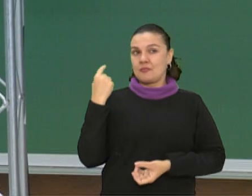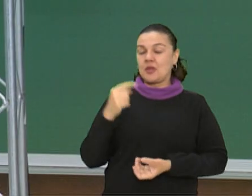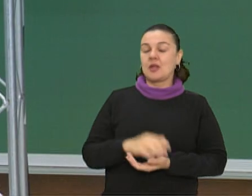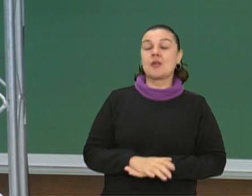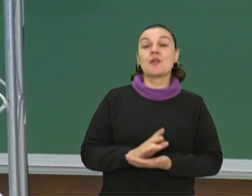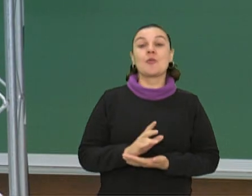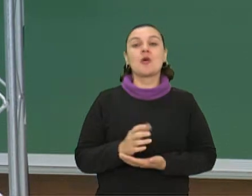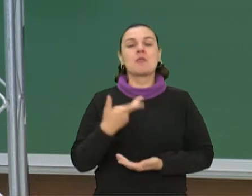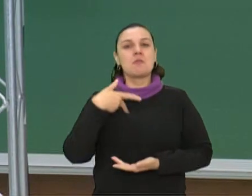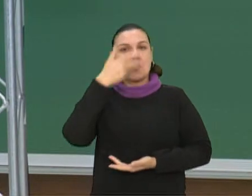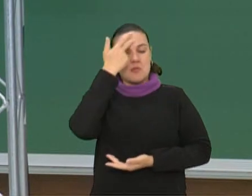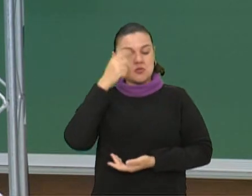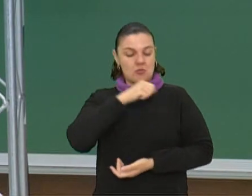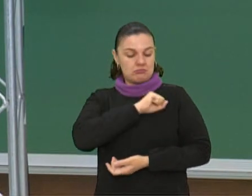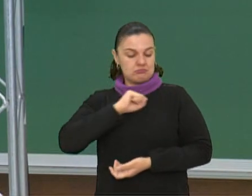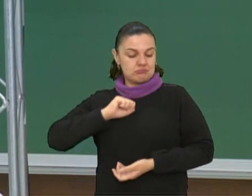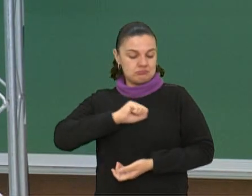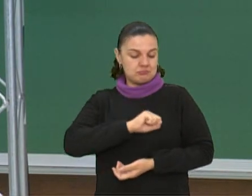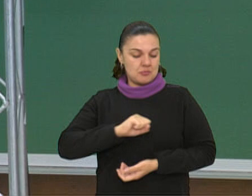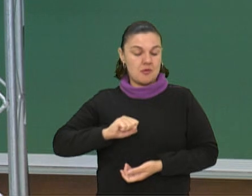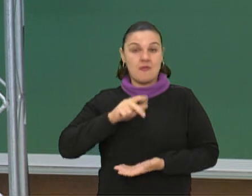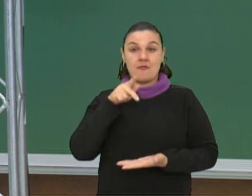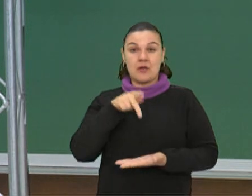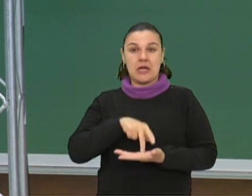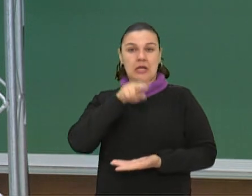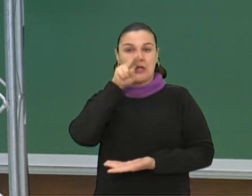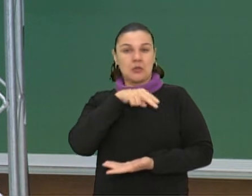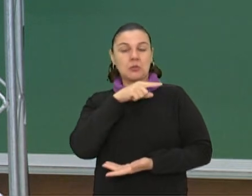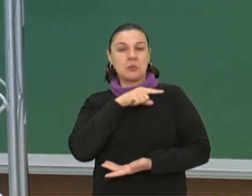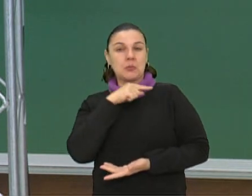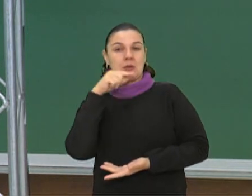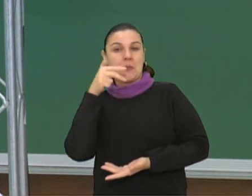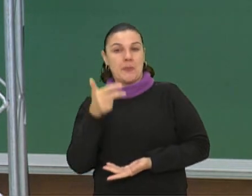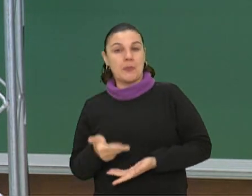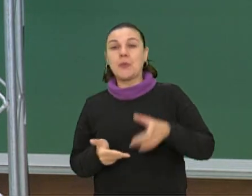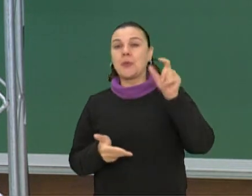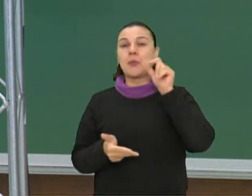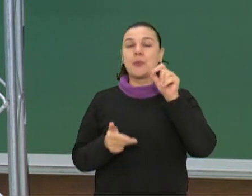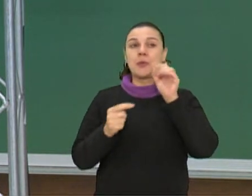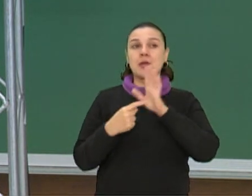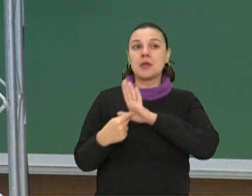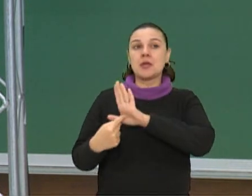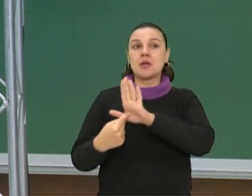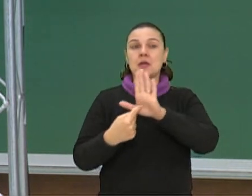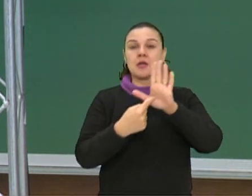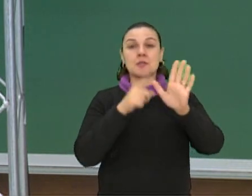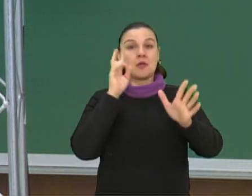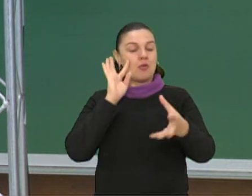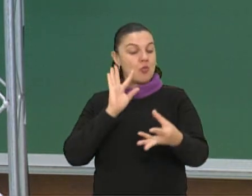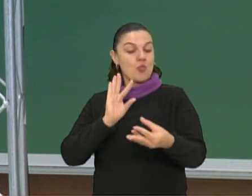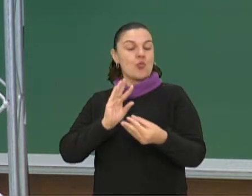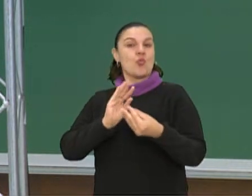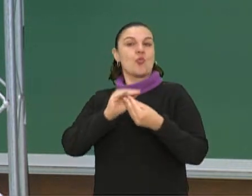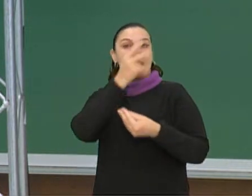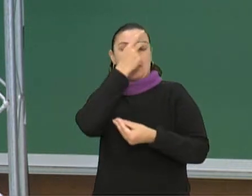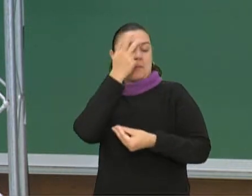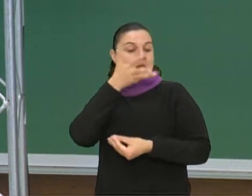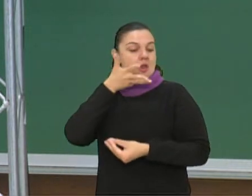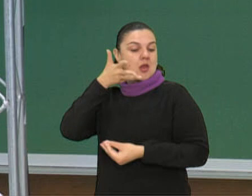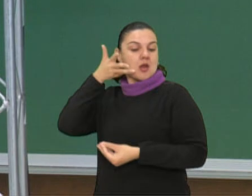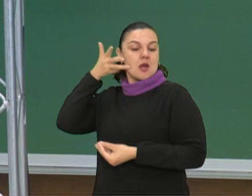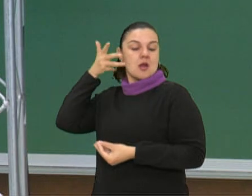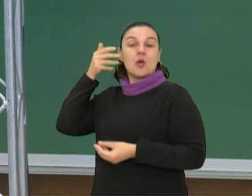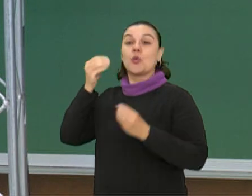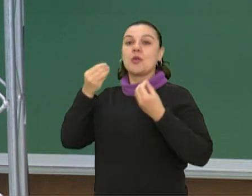um herói de verdade nunca morre, o que ele nos mostra? Ele vem persuadir as pessoas a